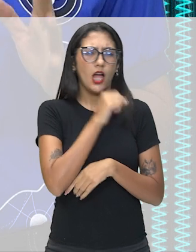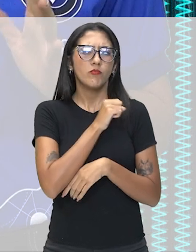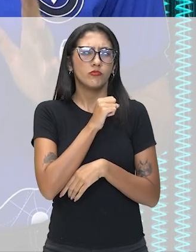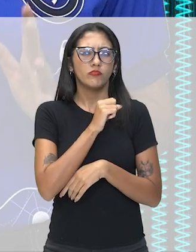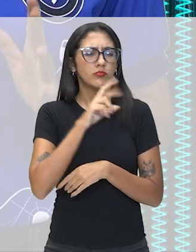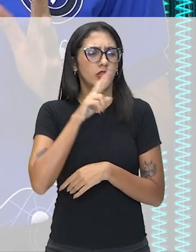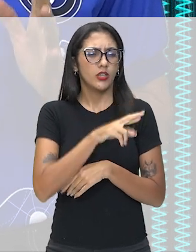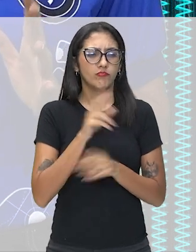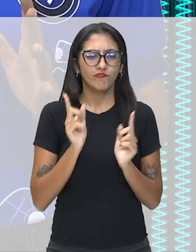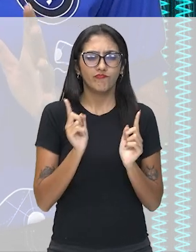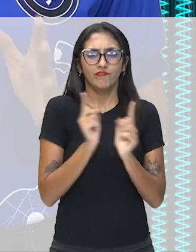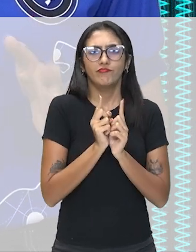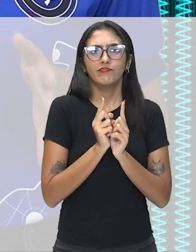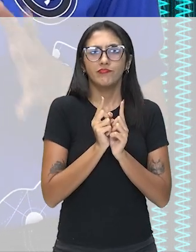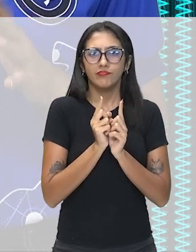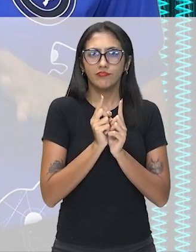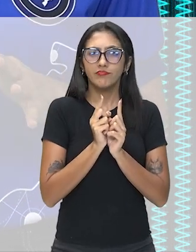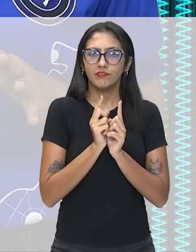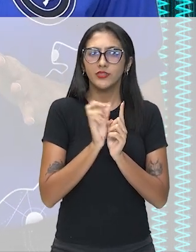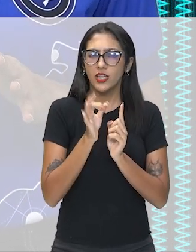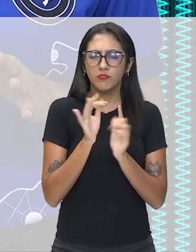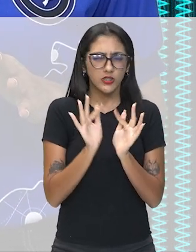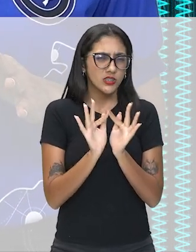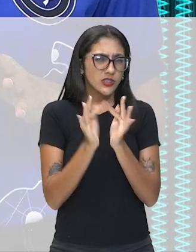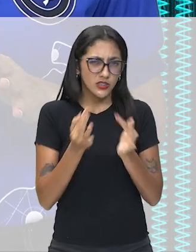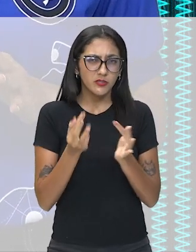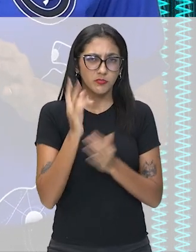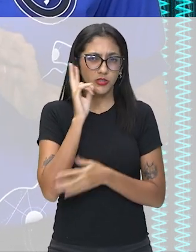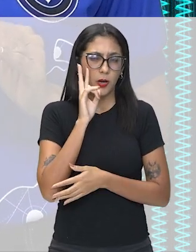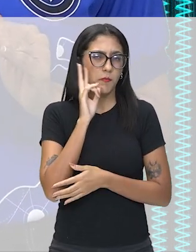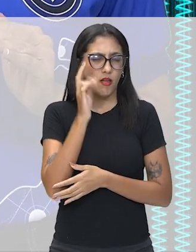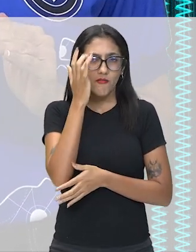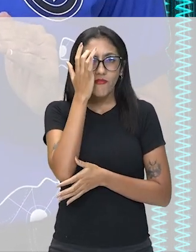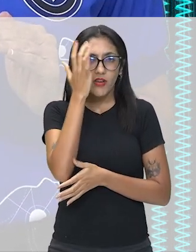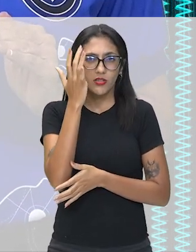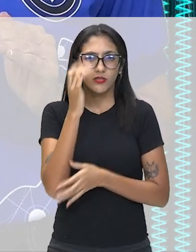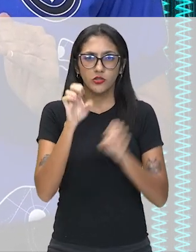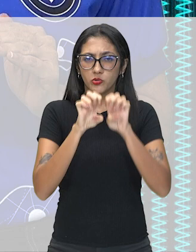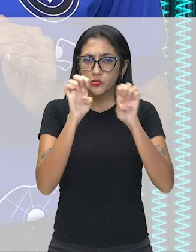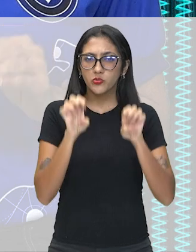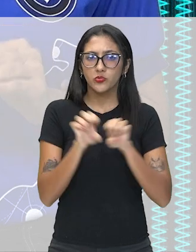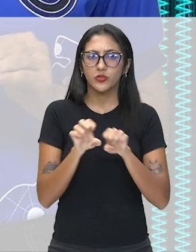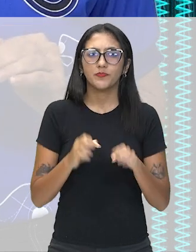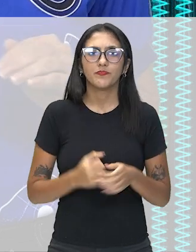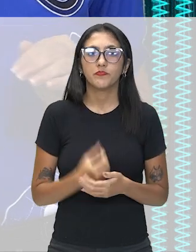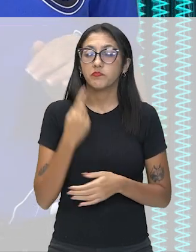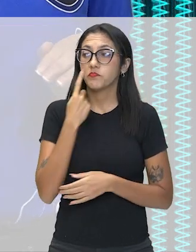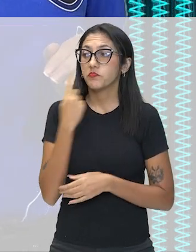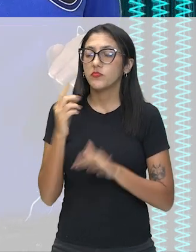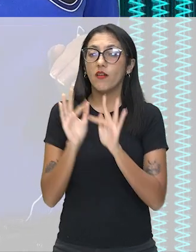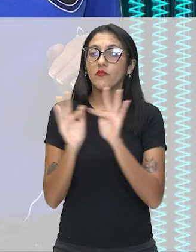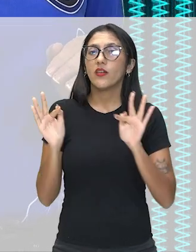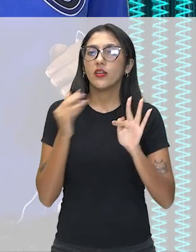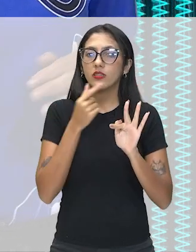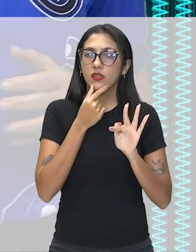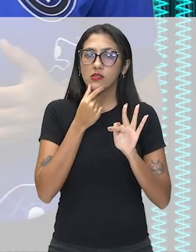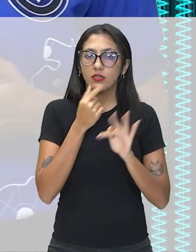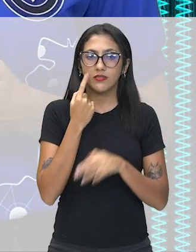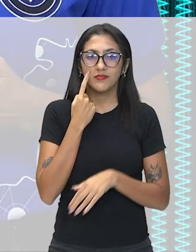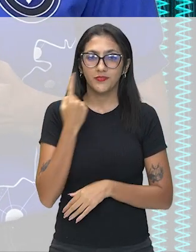curtas. Short answers, é bem simples de lembrar, tudo bem? A pergunta é a seguinte, ó. Can